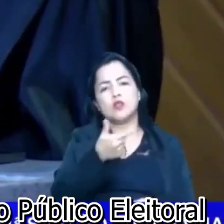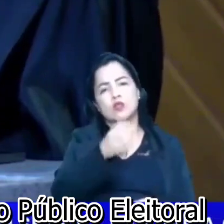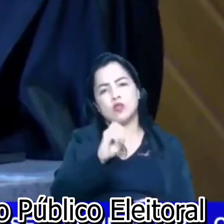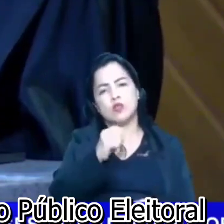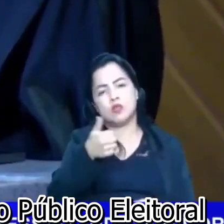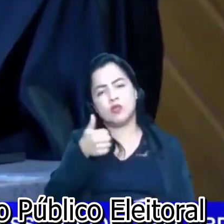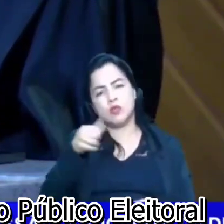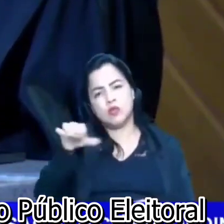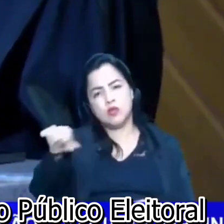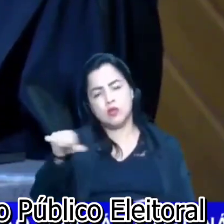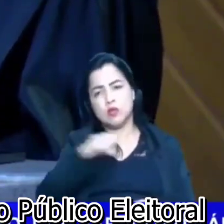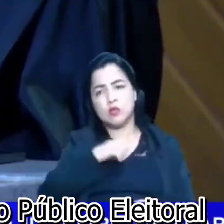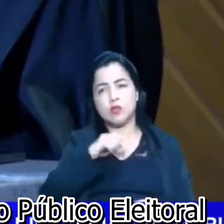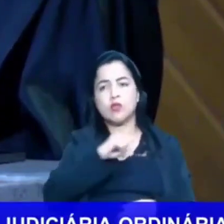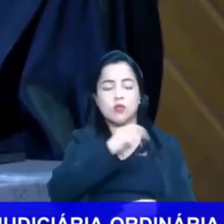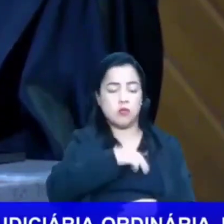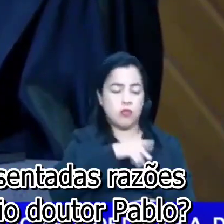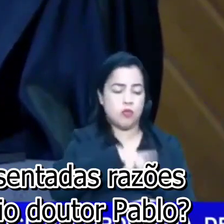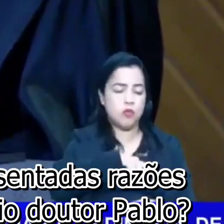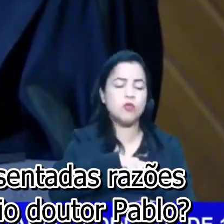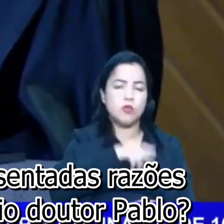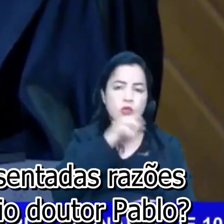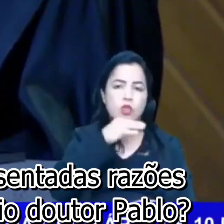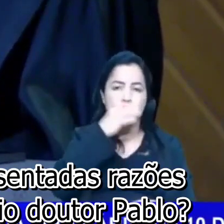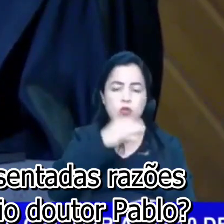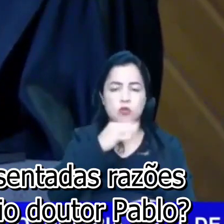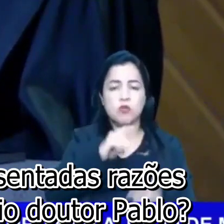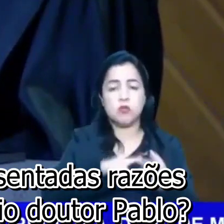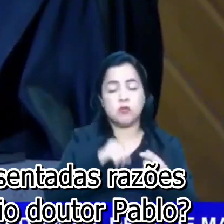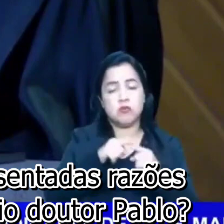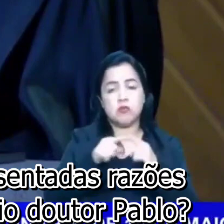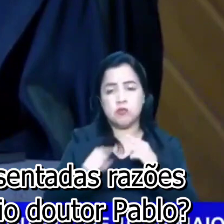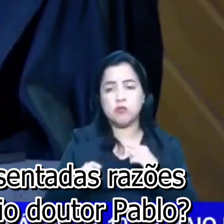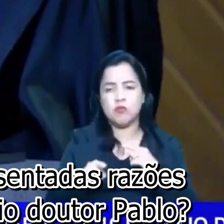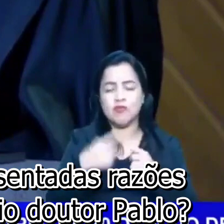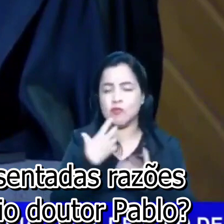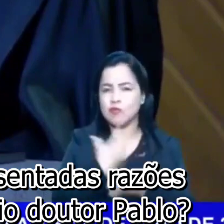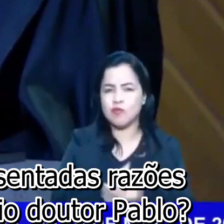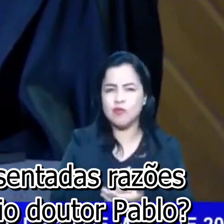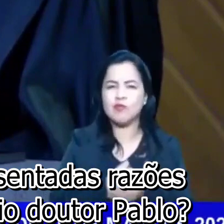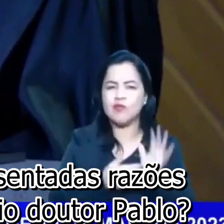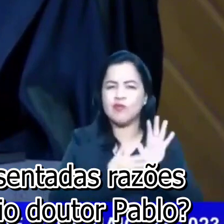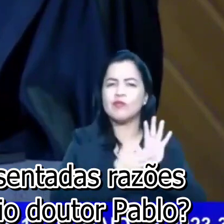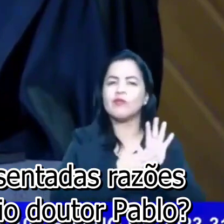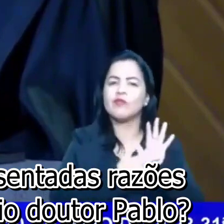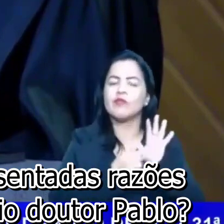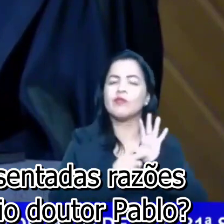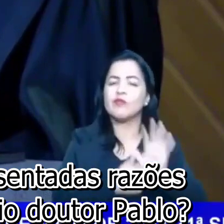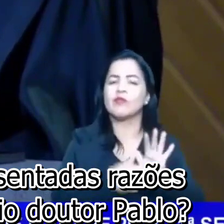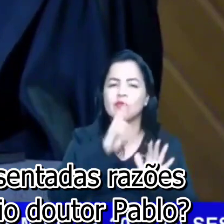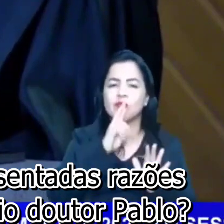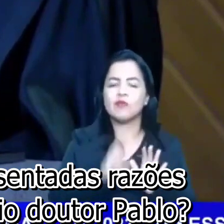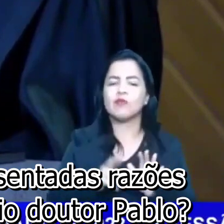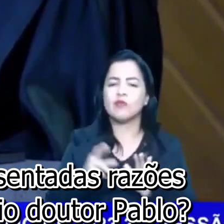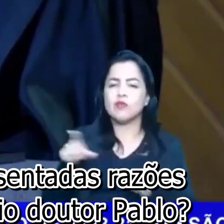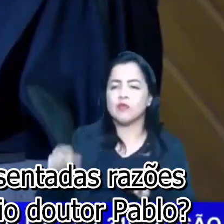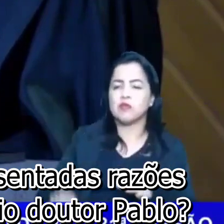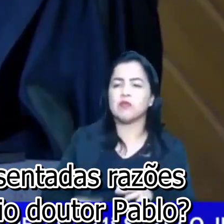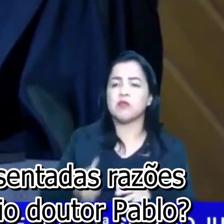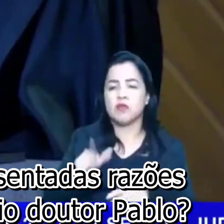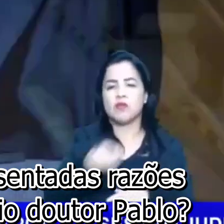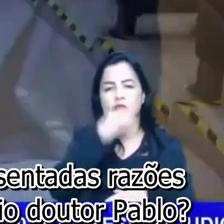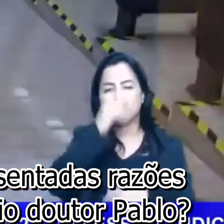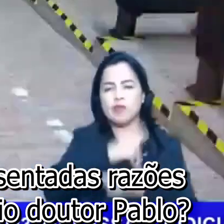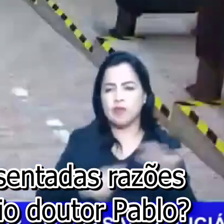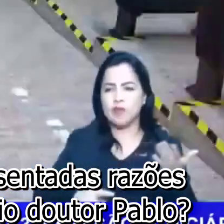Ministério Público Eleitoral opinou também pela desaprovação das contas, apresentadas as razões finais pela candidata. É o